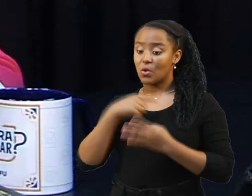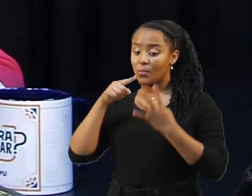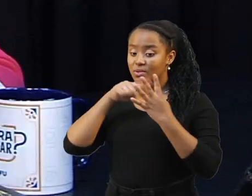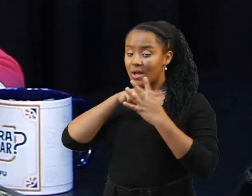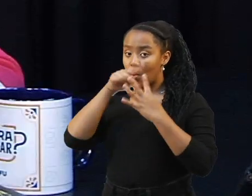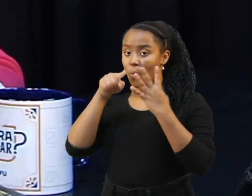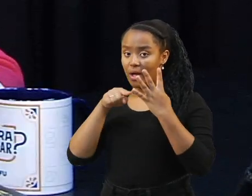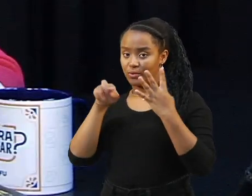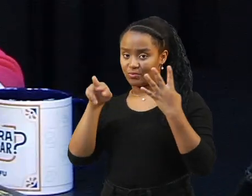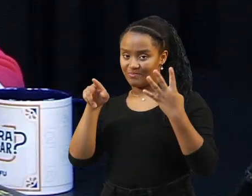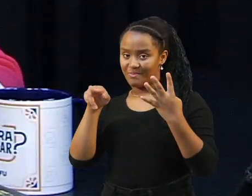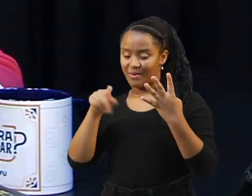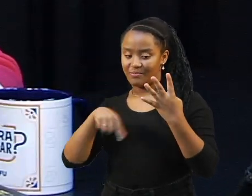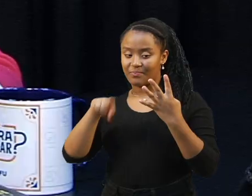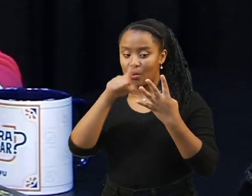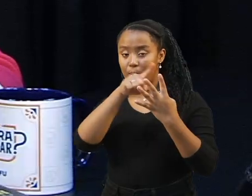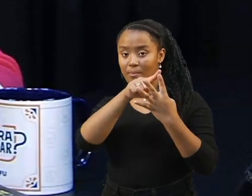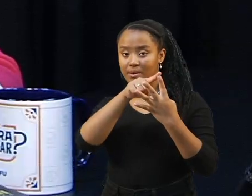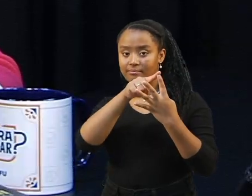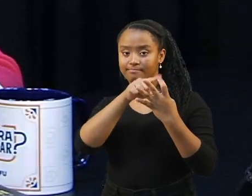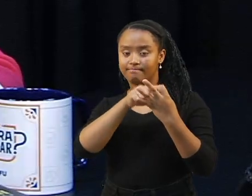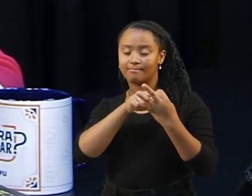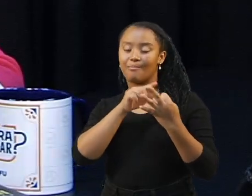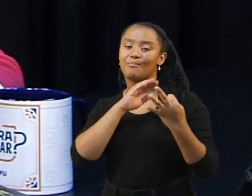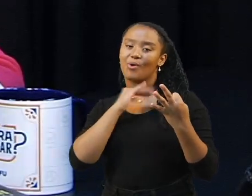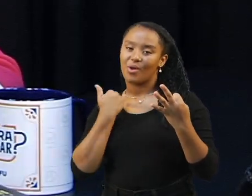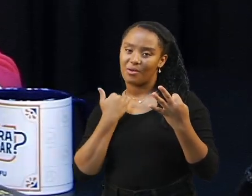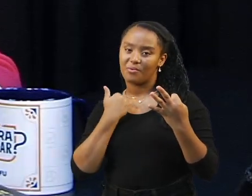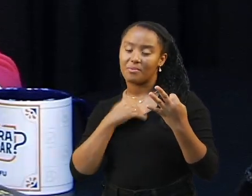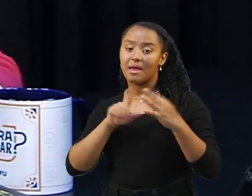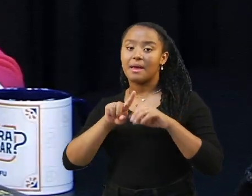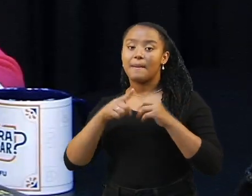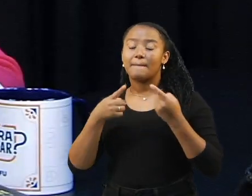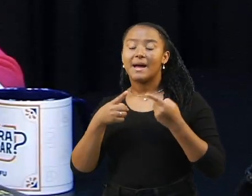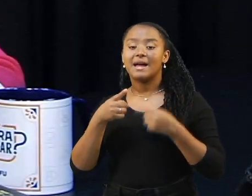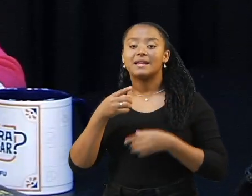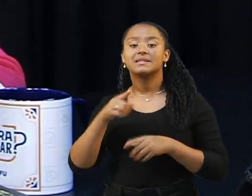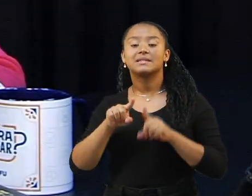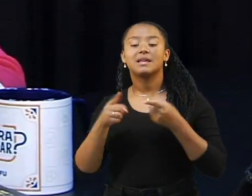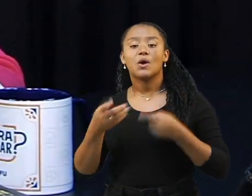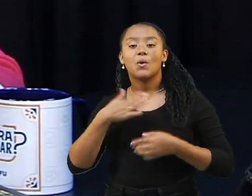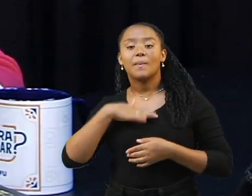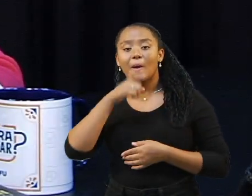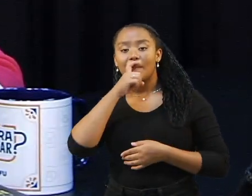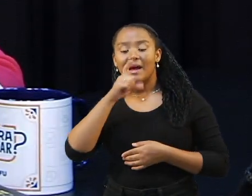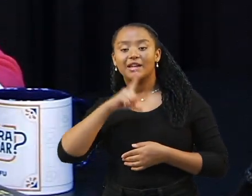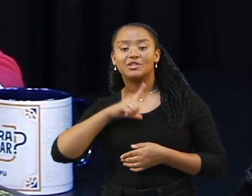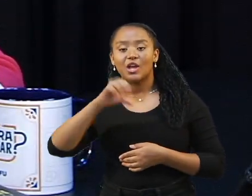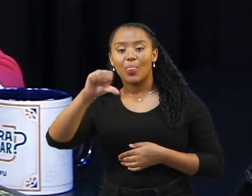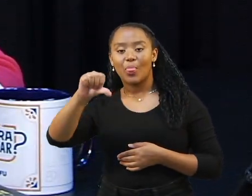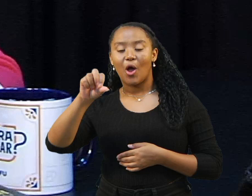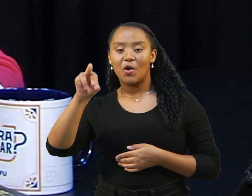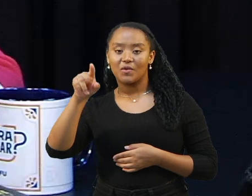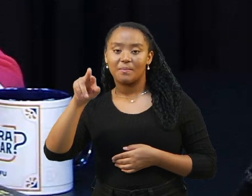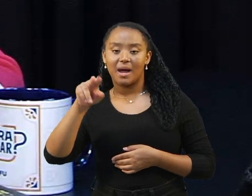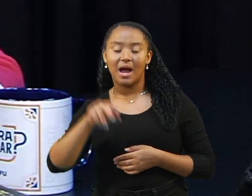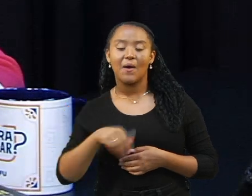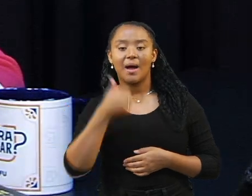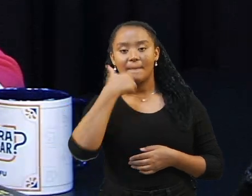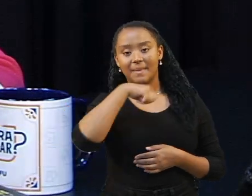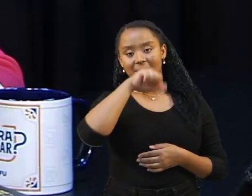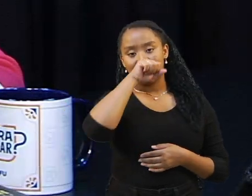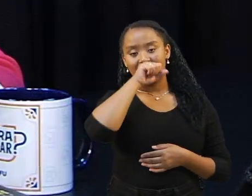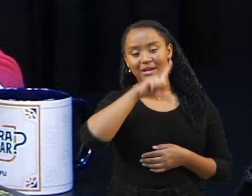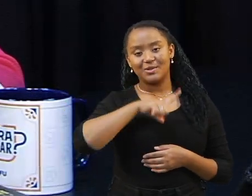faleceu. Mas meu pai tinha 9 irmãos, a minha mãe tinha 12. Então era uma família bem